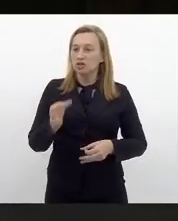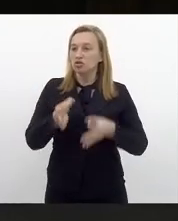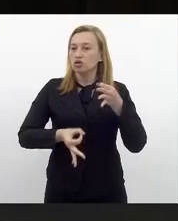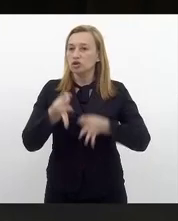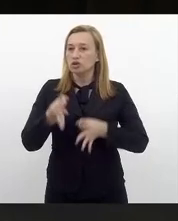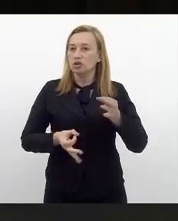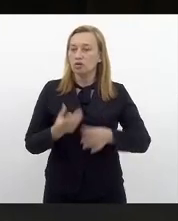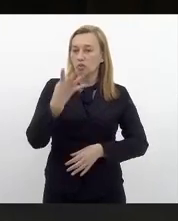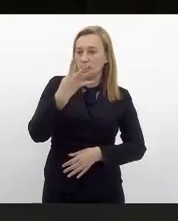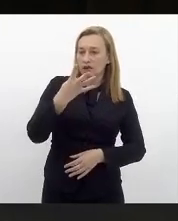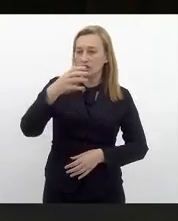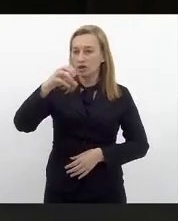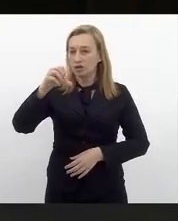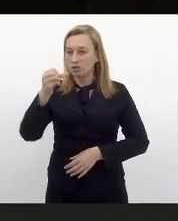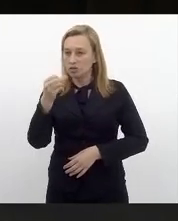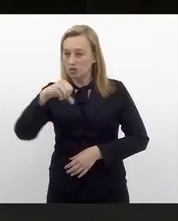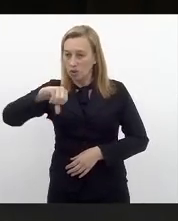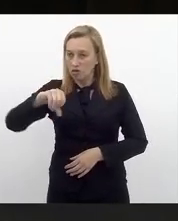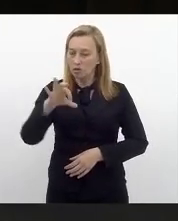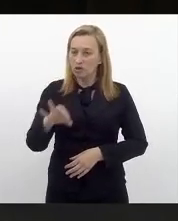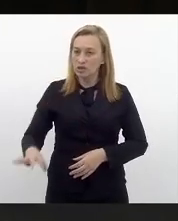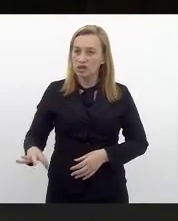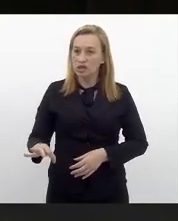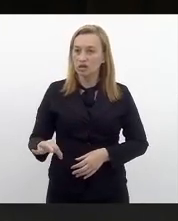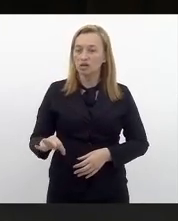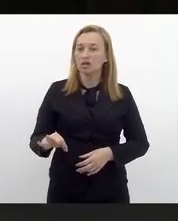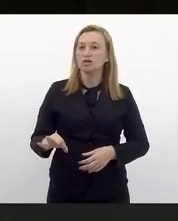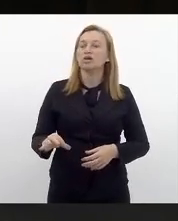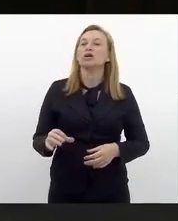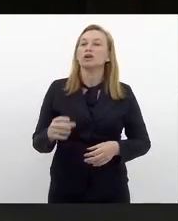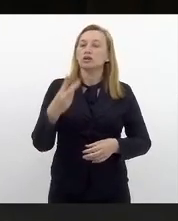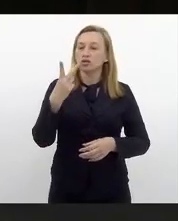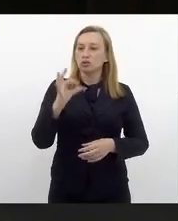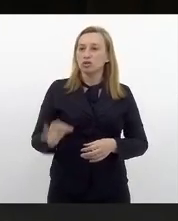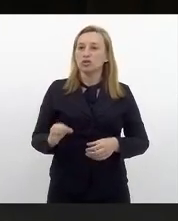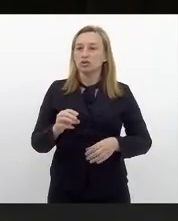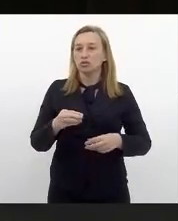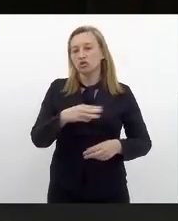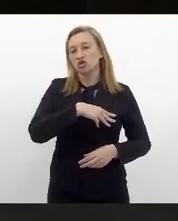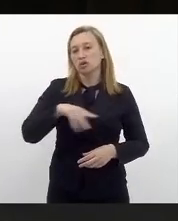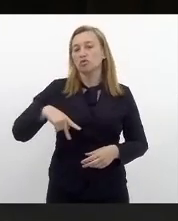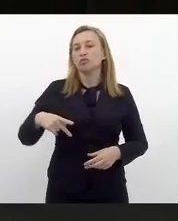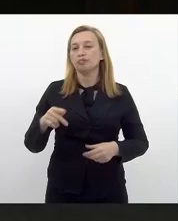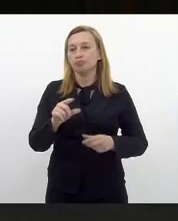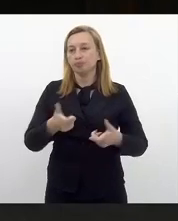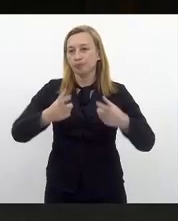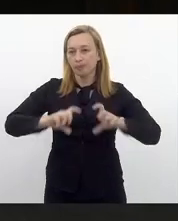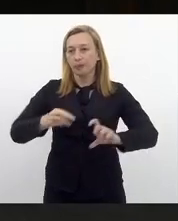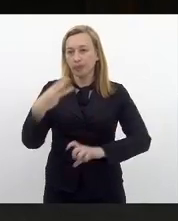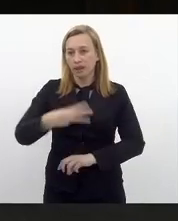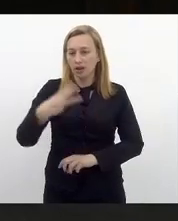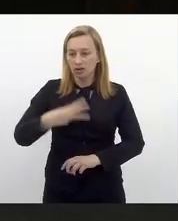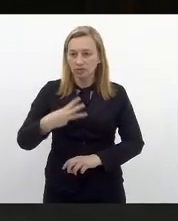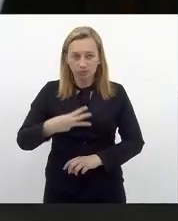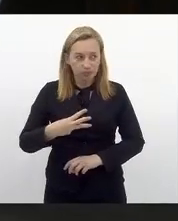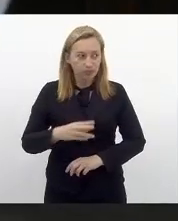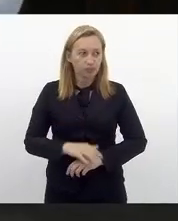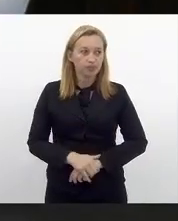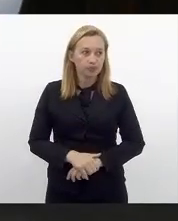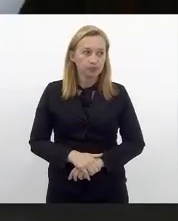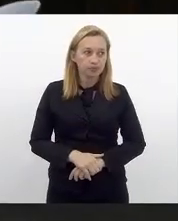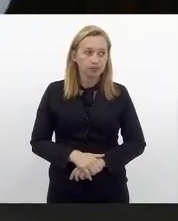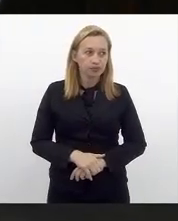49 por cento para o Executivo dois por cento para o Ministério Público parágrafo terceiro se a variação